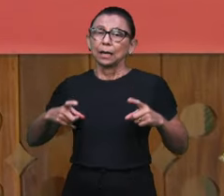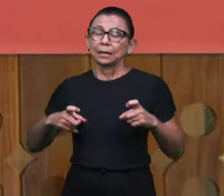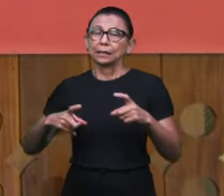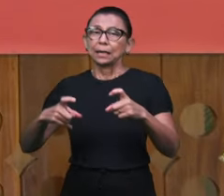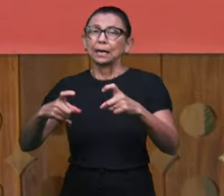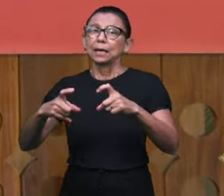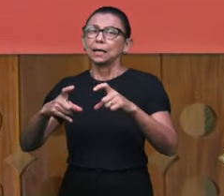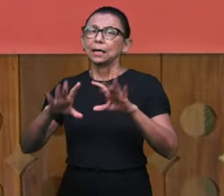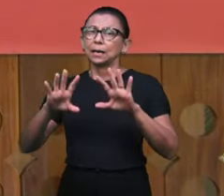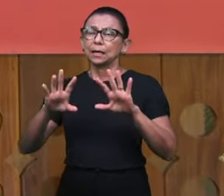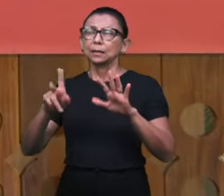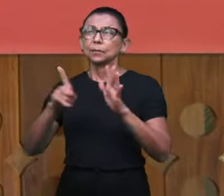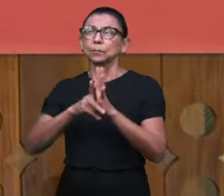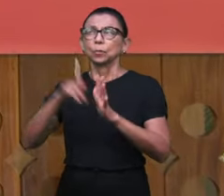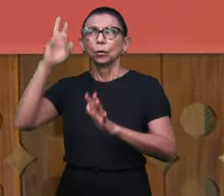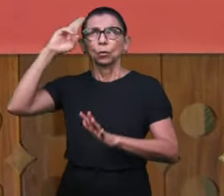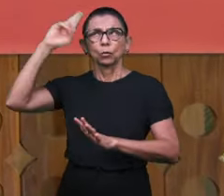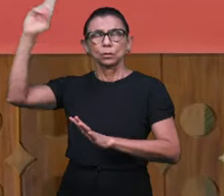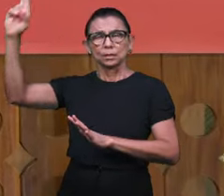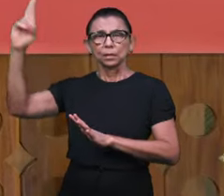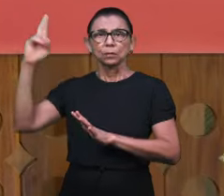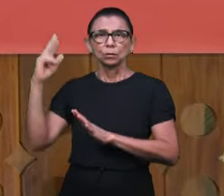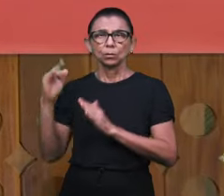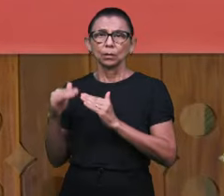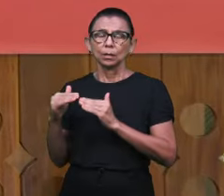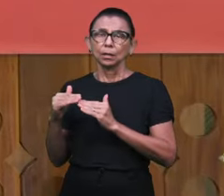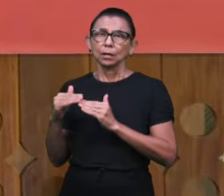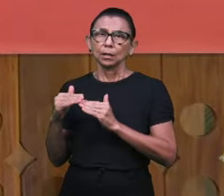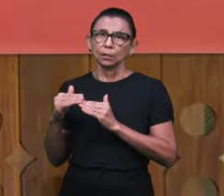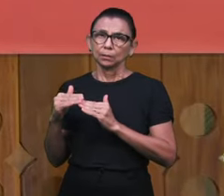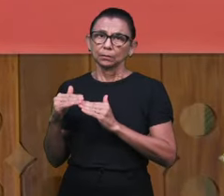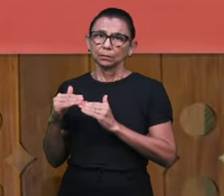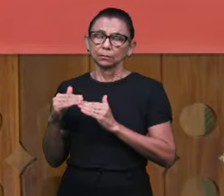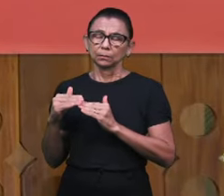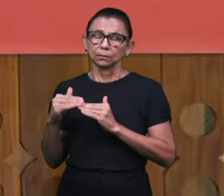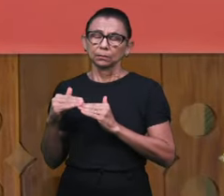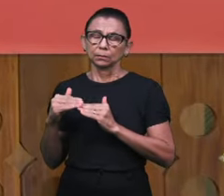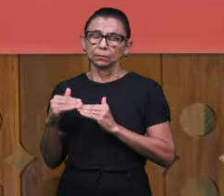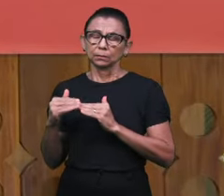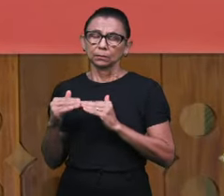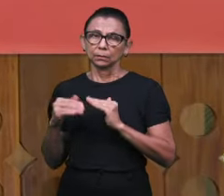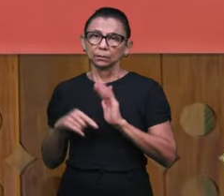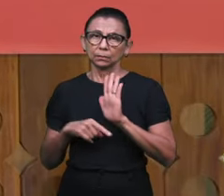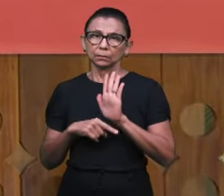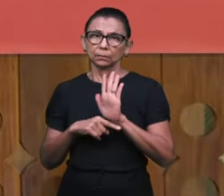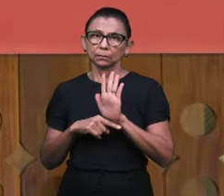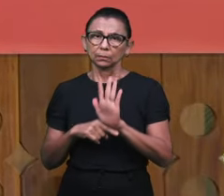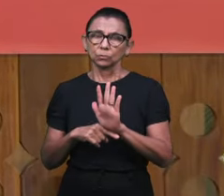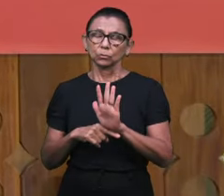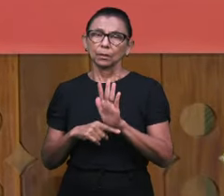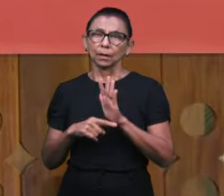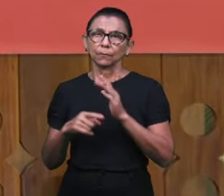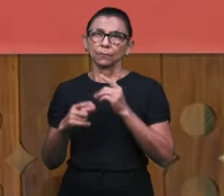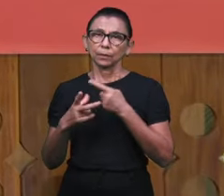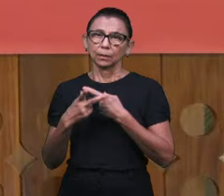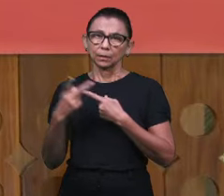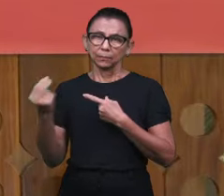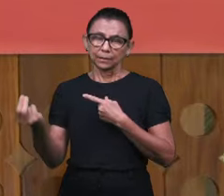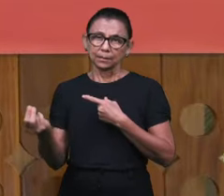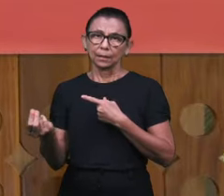toques eram feitos com o shofar, que era feito do chifre do